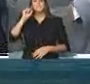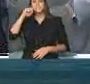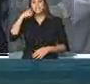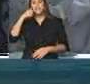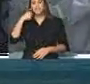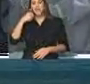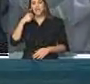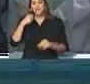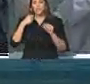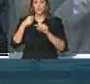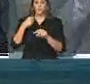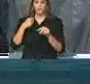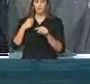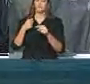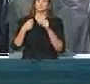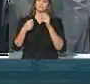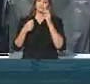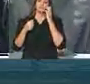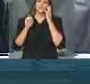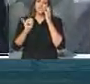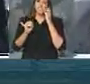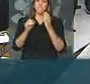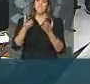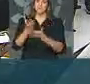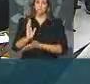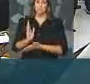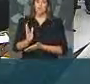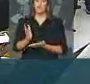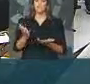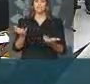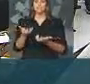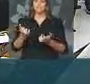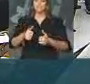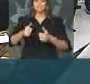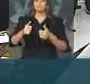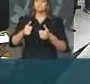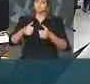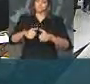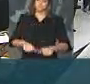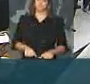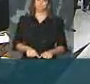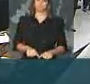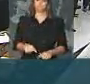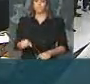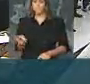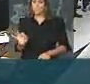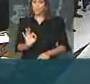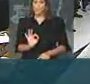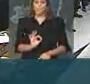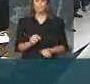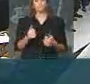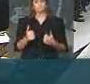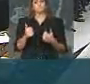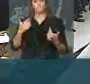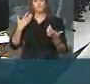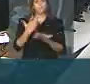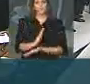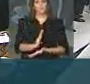as senadoras e os senadores que o aprovam permaneçam como se encontram aprovado no senado federal